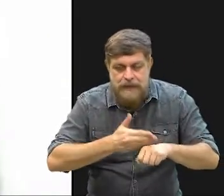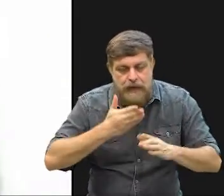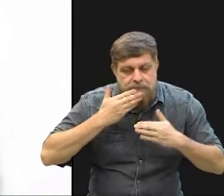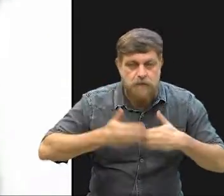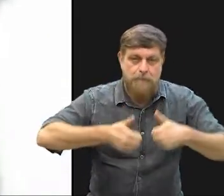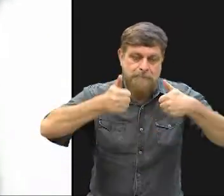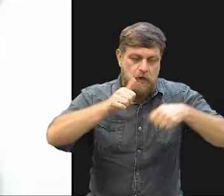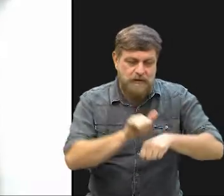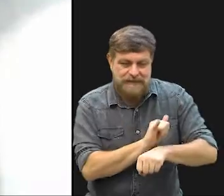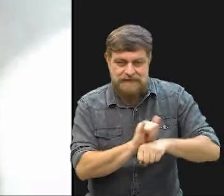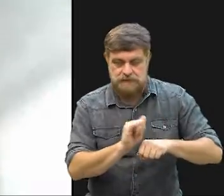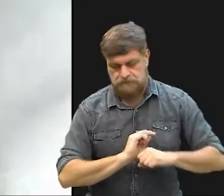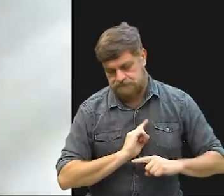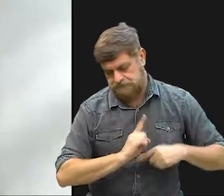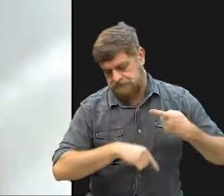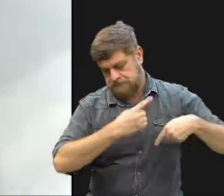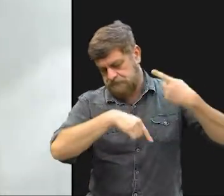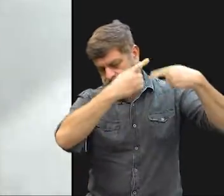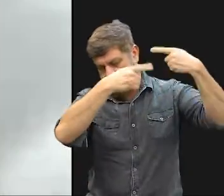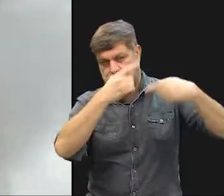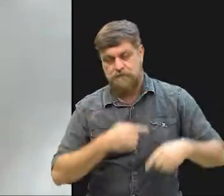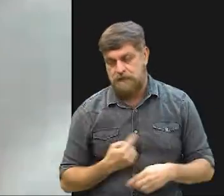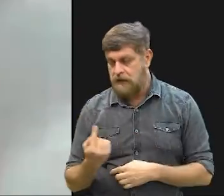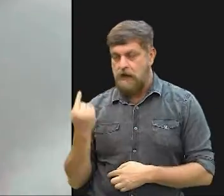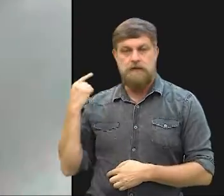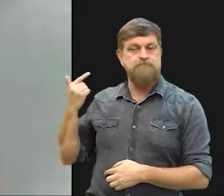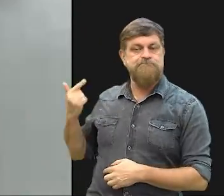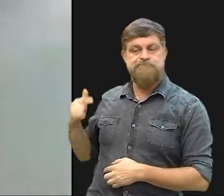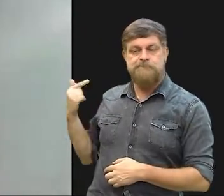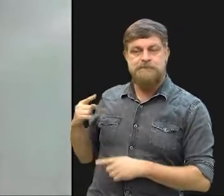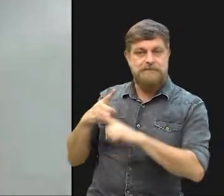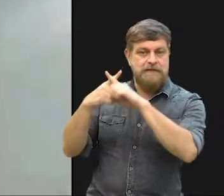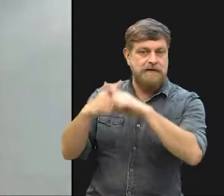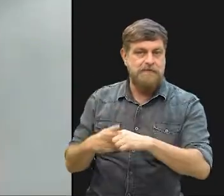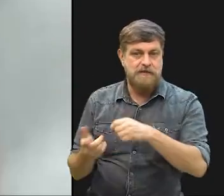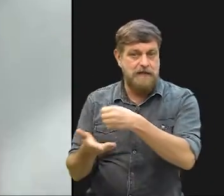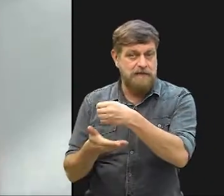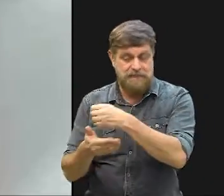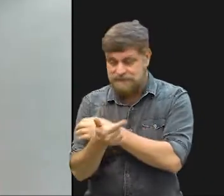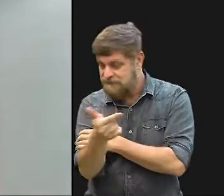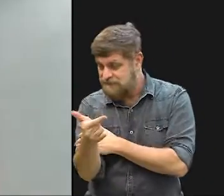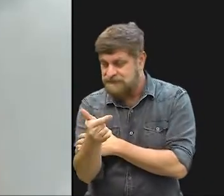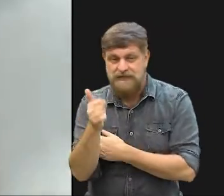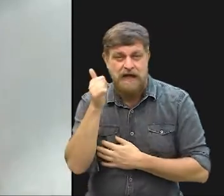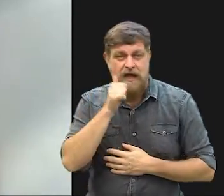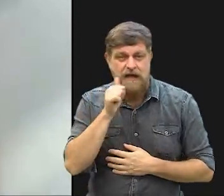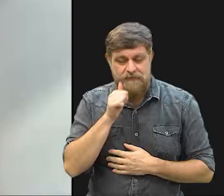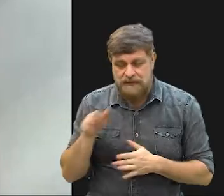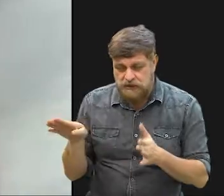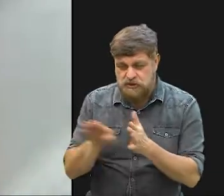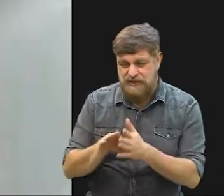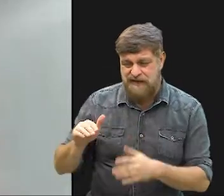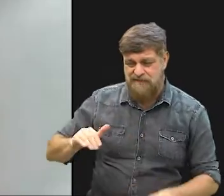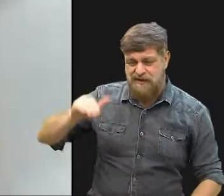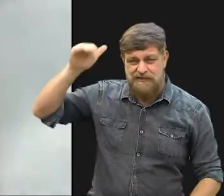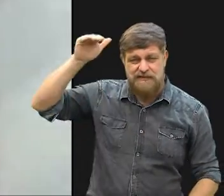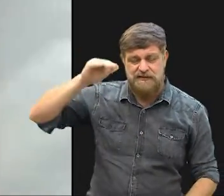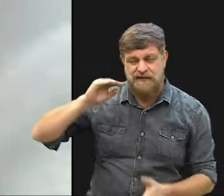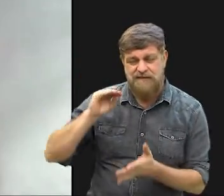tecnicamente, taticamente. Estamos tendo base. Antes a gente não tinha campeonatos de base, então as meninas chegavam no adulto com déficit